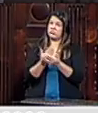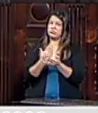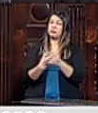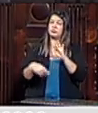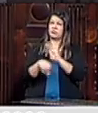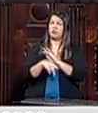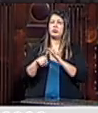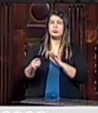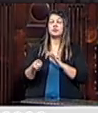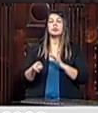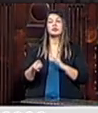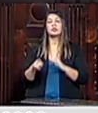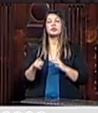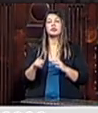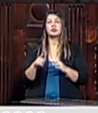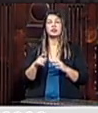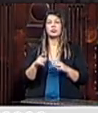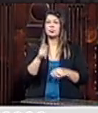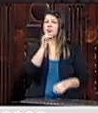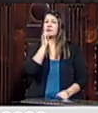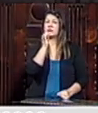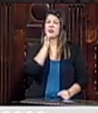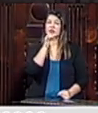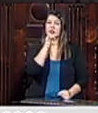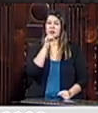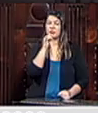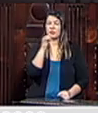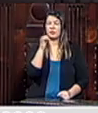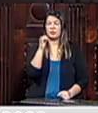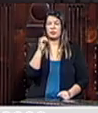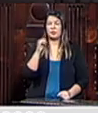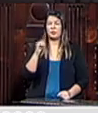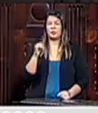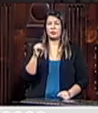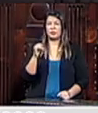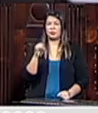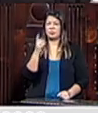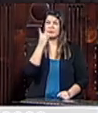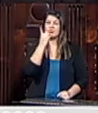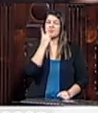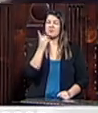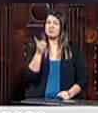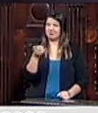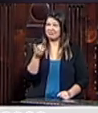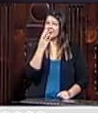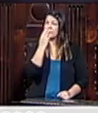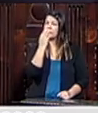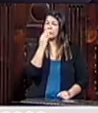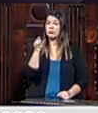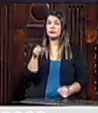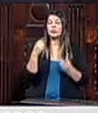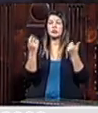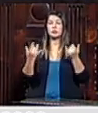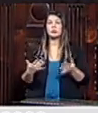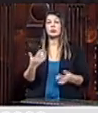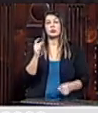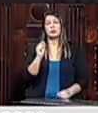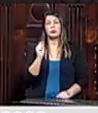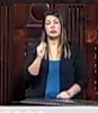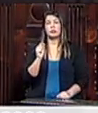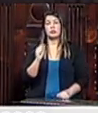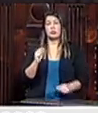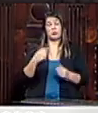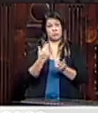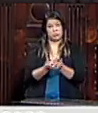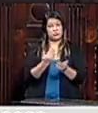assunto, como por exemplo, na academia aqui citada pelo deputado Giulianelli, estudos técnicos que produzam esses